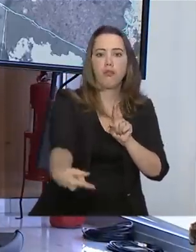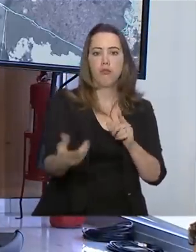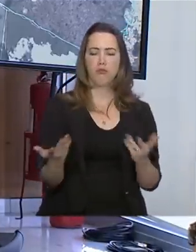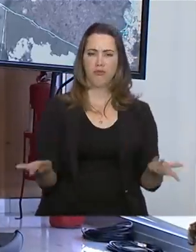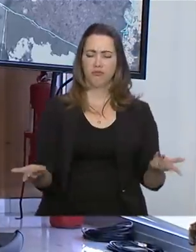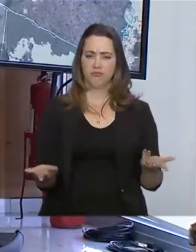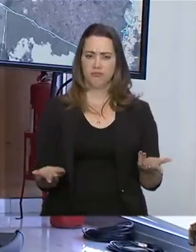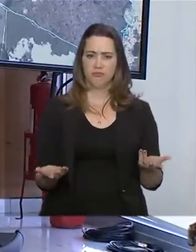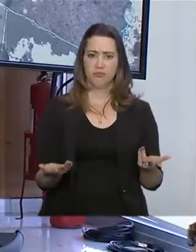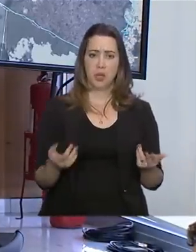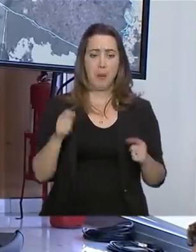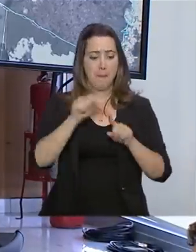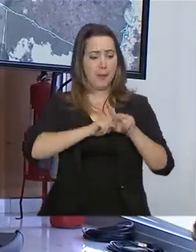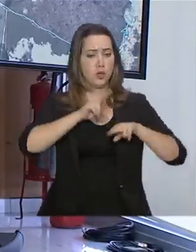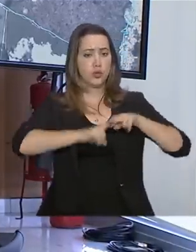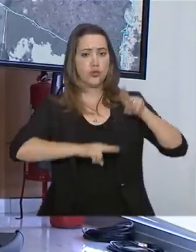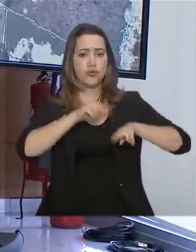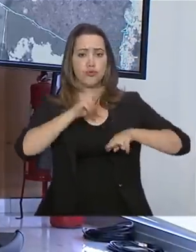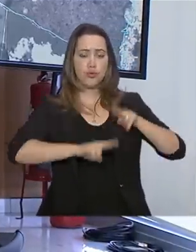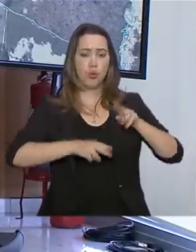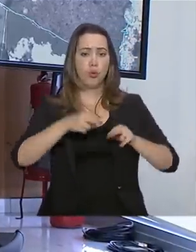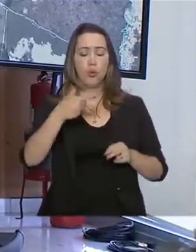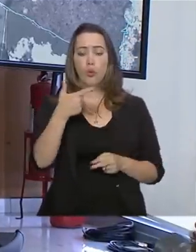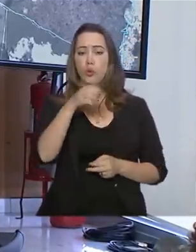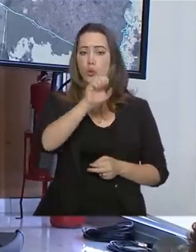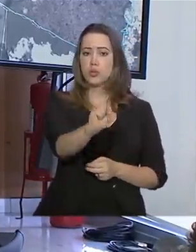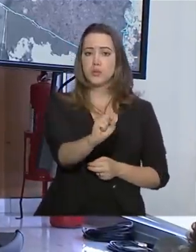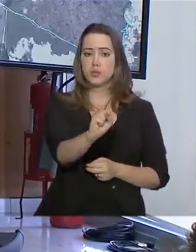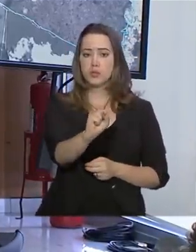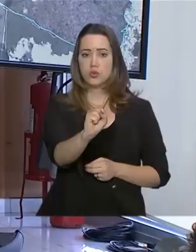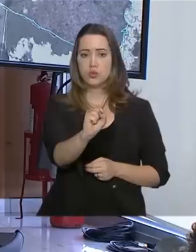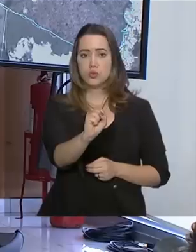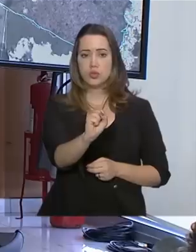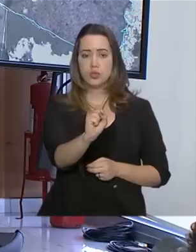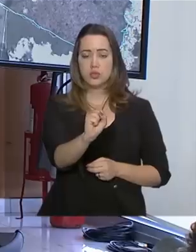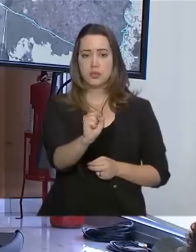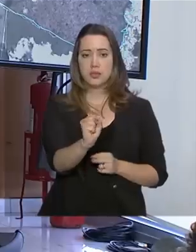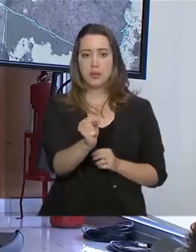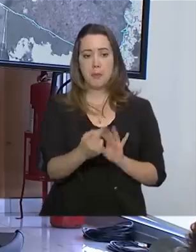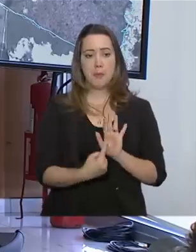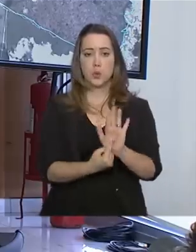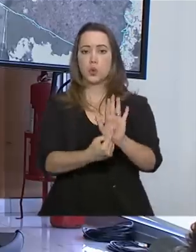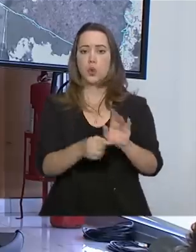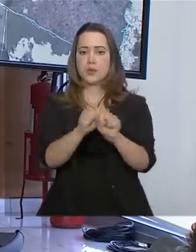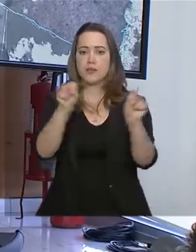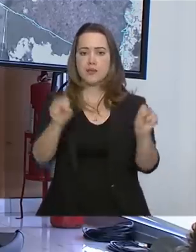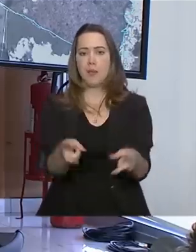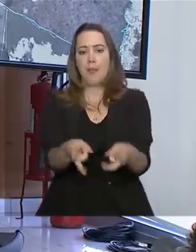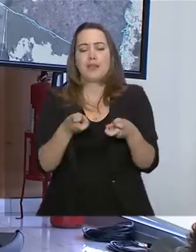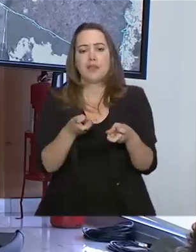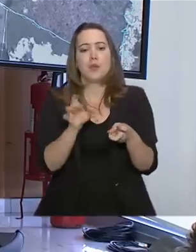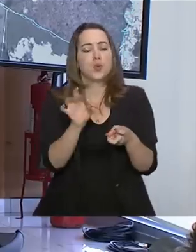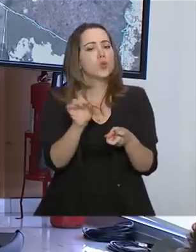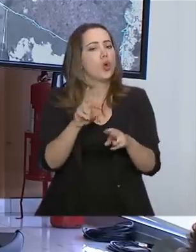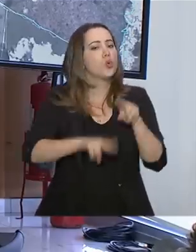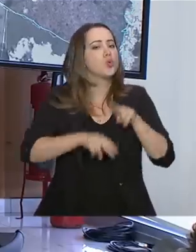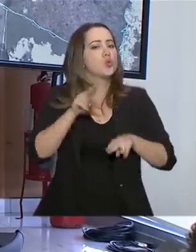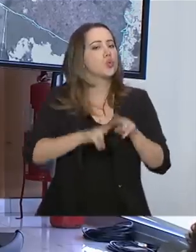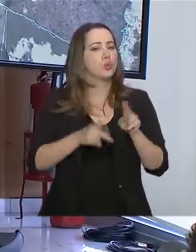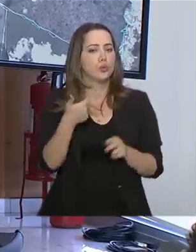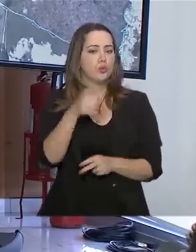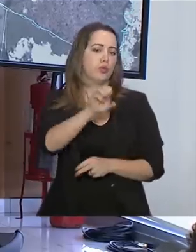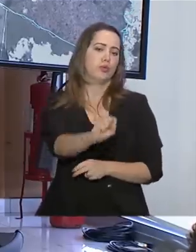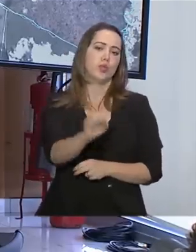em junho de 2018 imputado para junho de 2018 só aqui